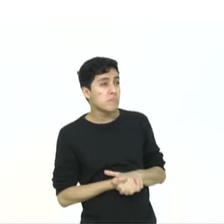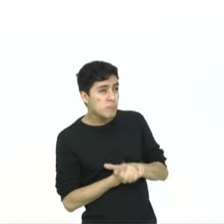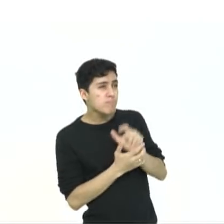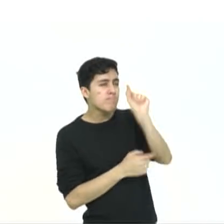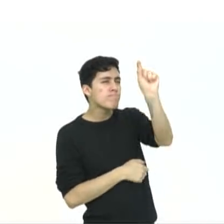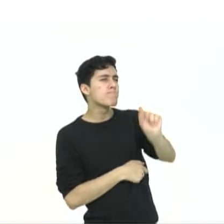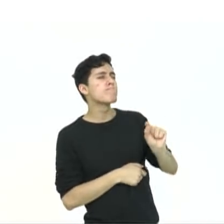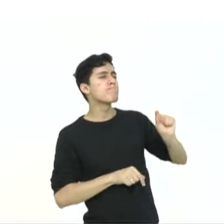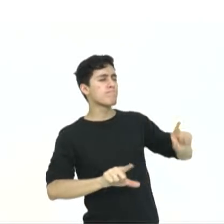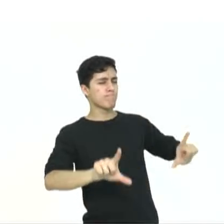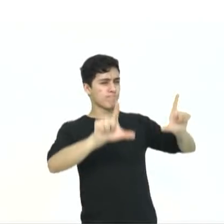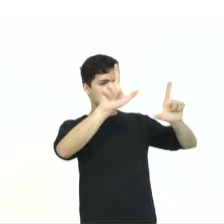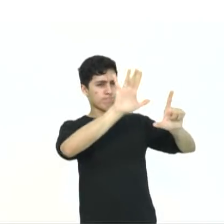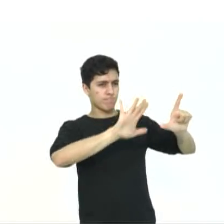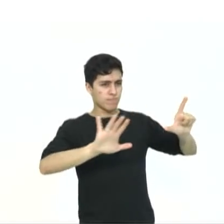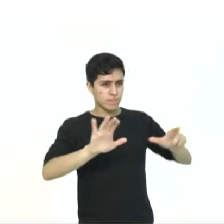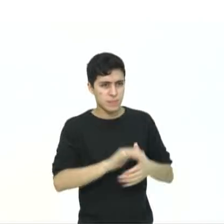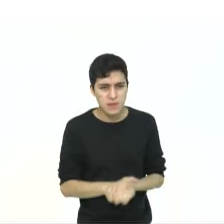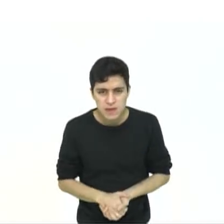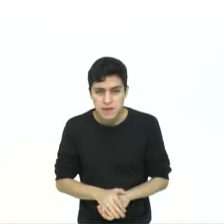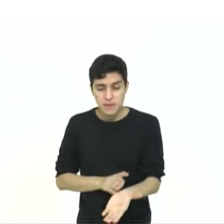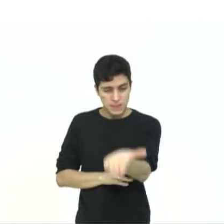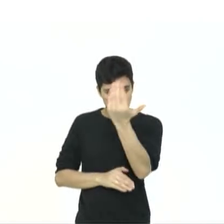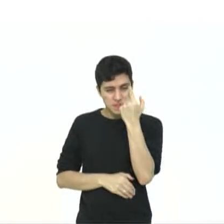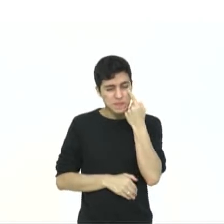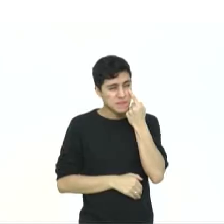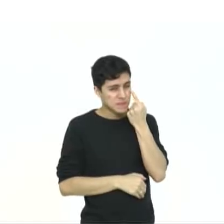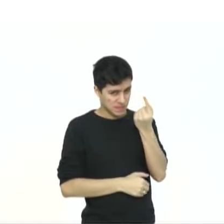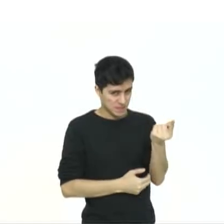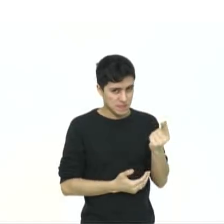essa imagem? O Márcio dando aquele foco com a gente aqui no slide.